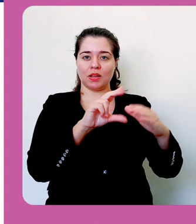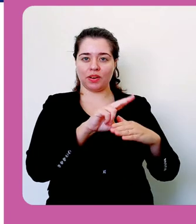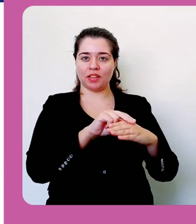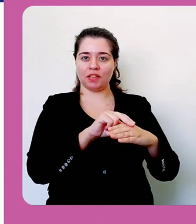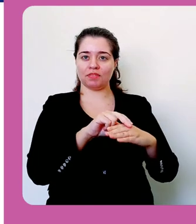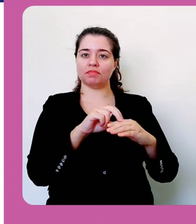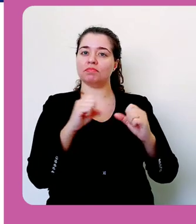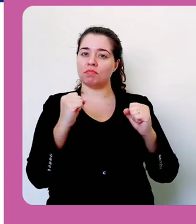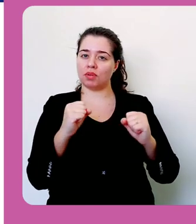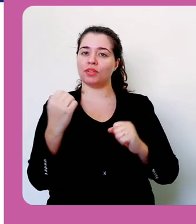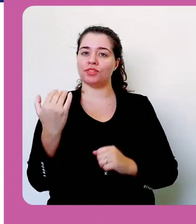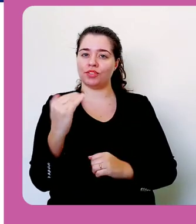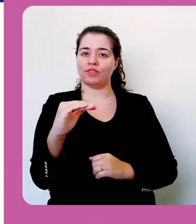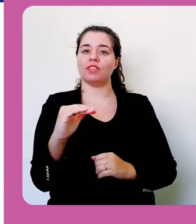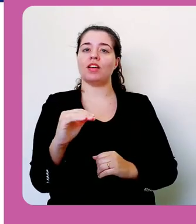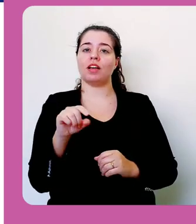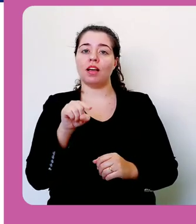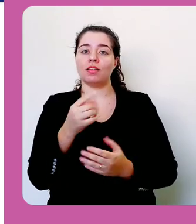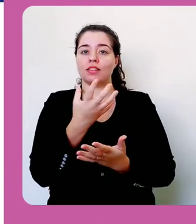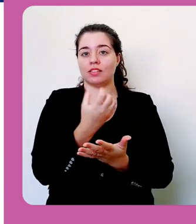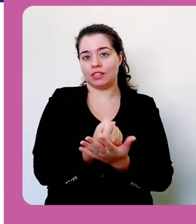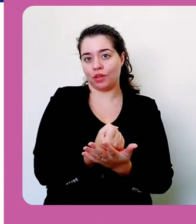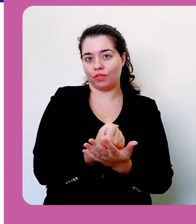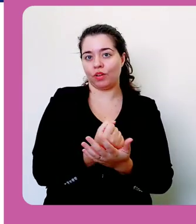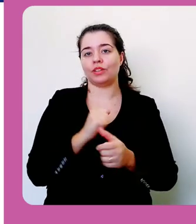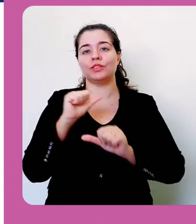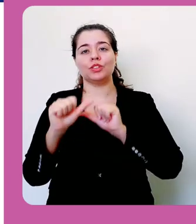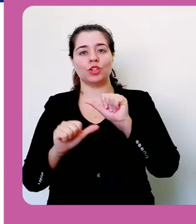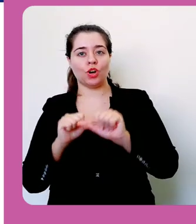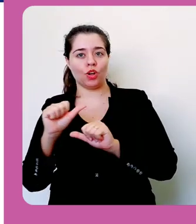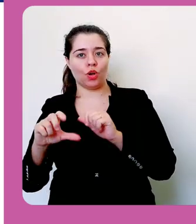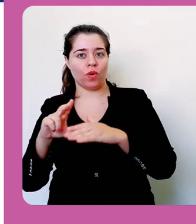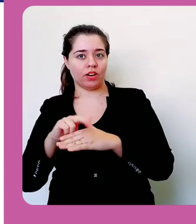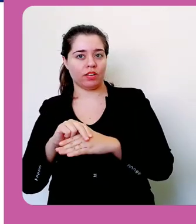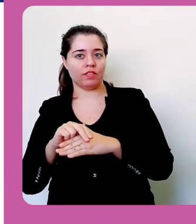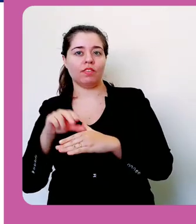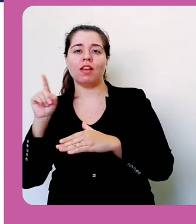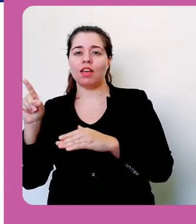data limite. Então vou voltar